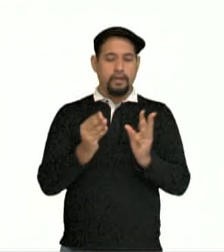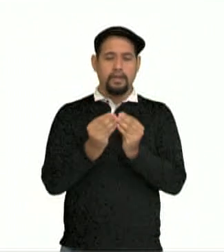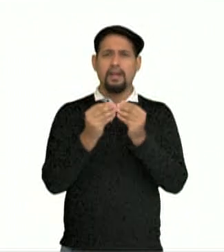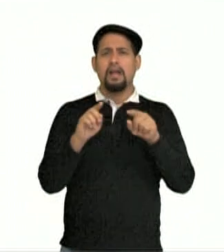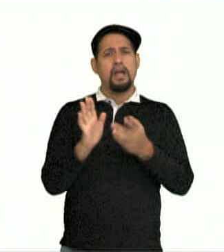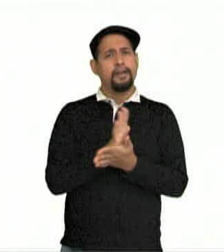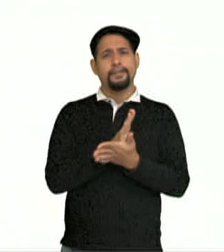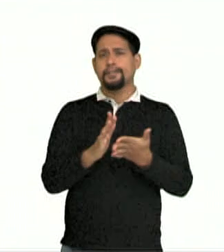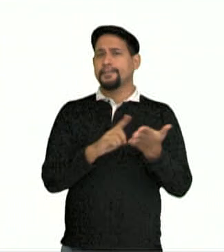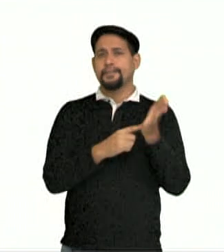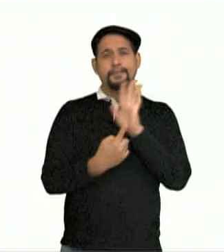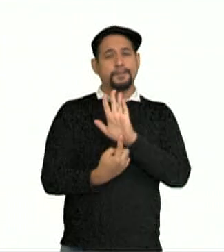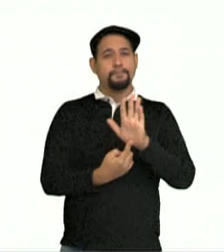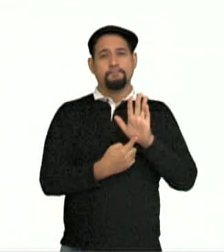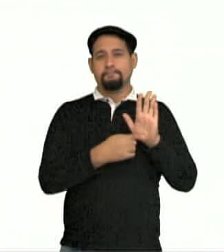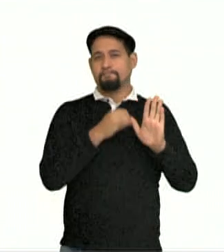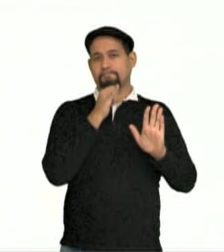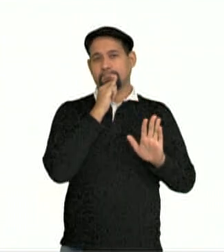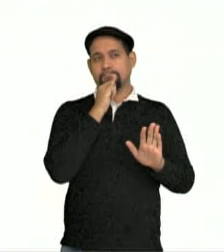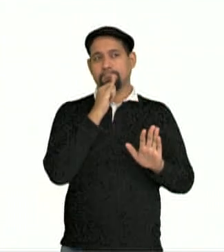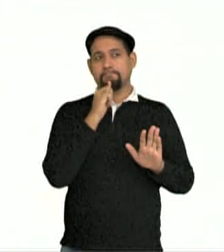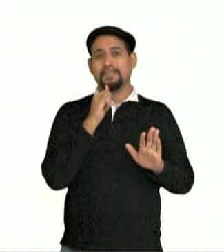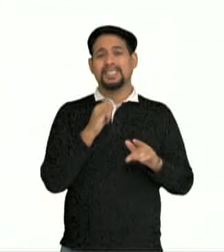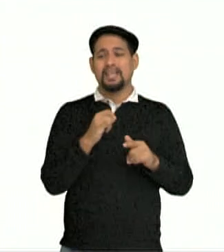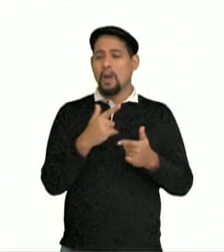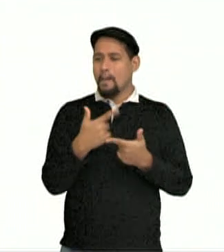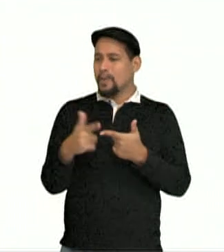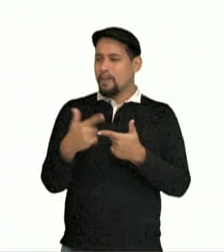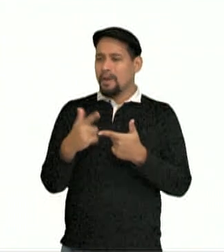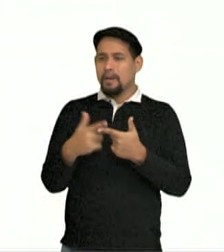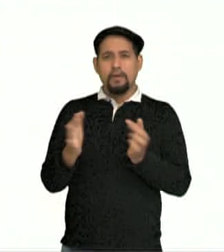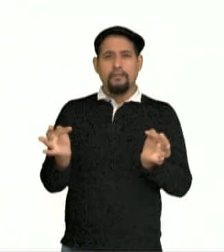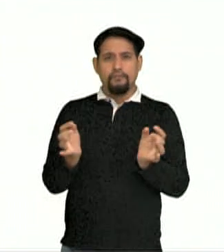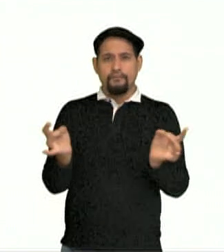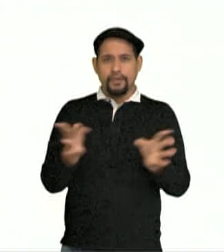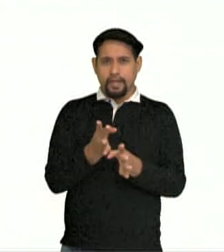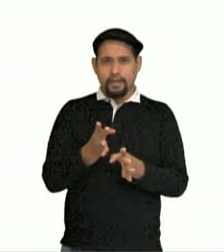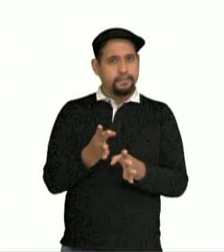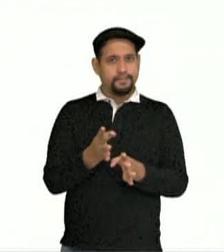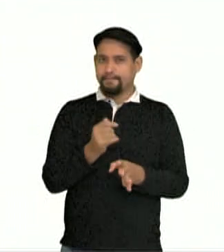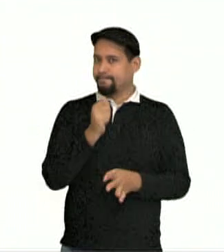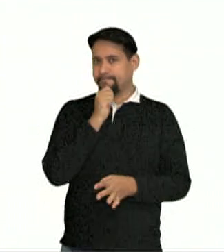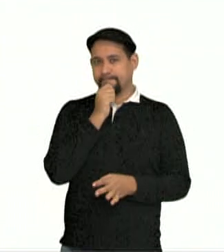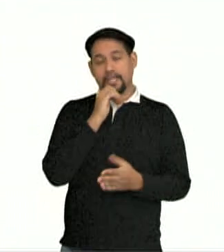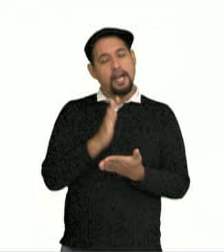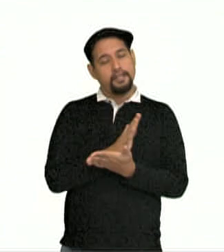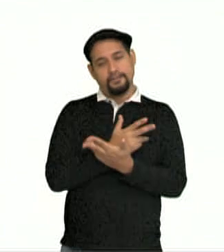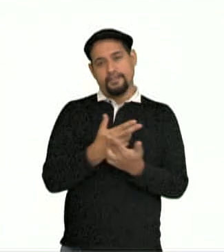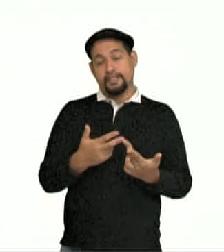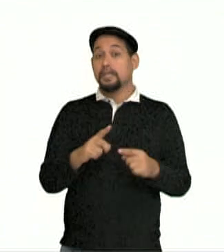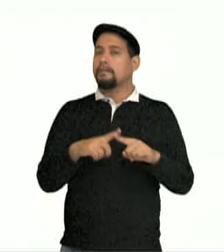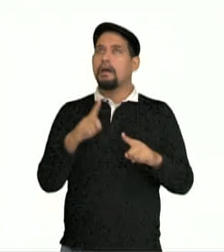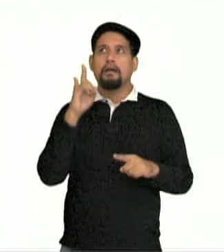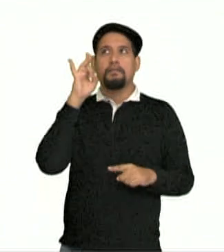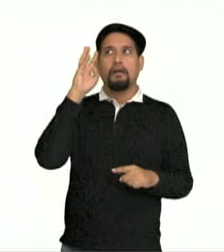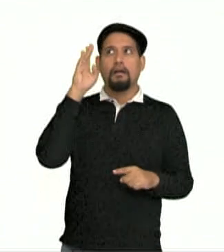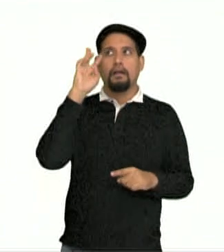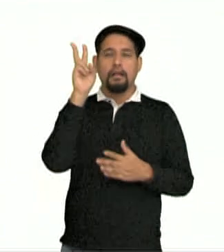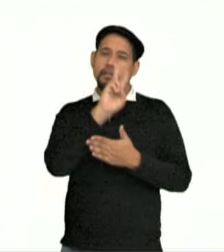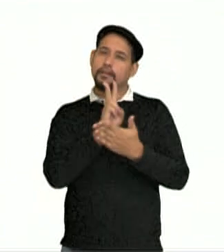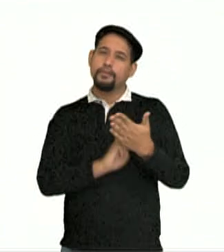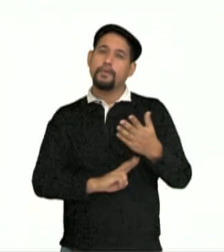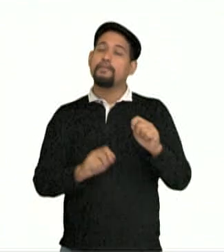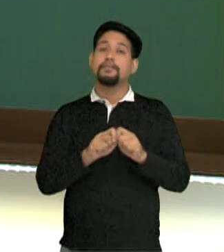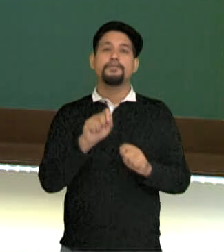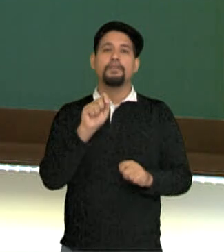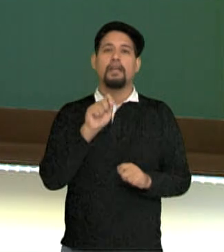sempre apresenta o quê? Aquilo que te falei, a resolução do conflito, do problema em si. E a imaginação do leitor é estimulada